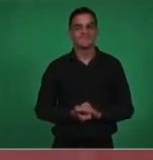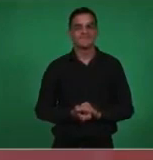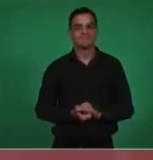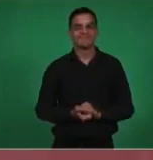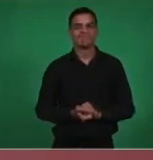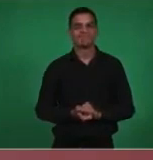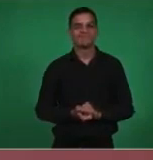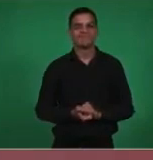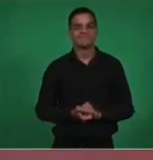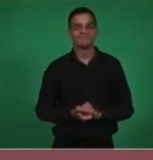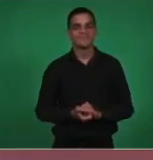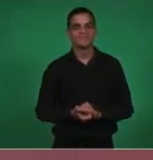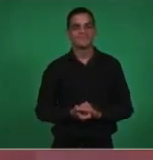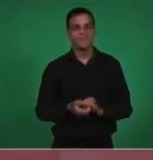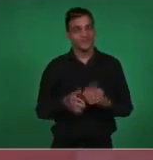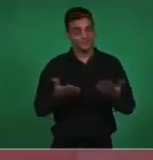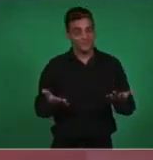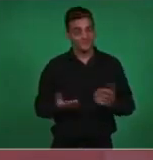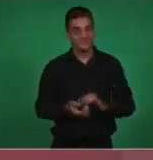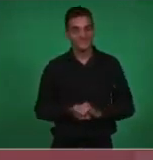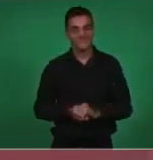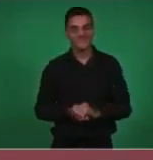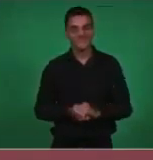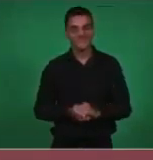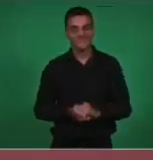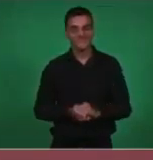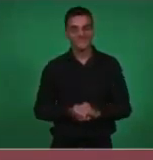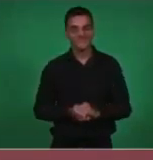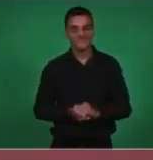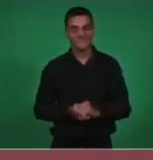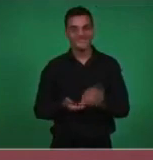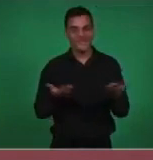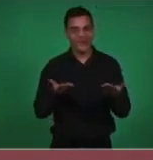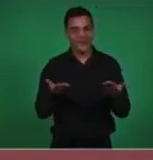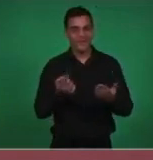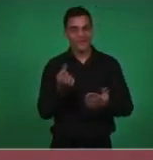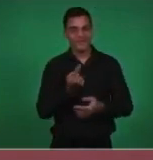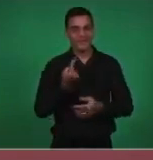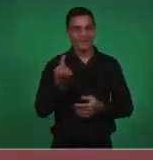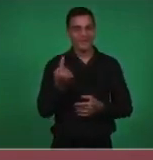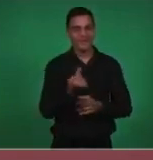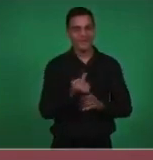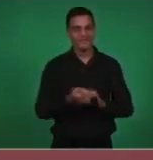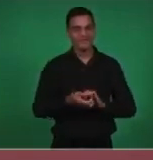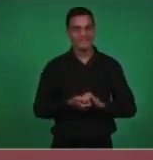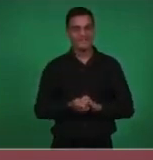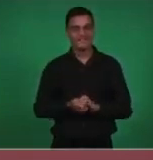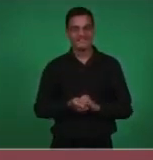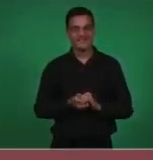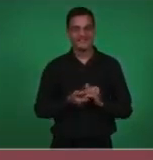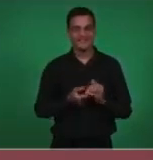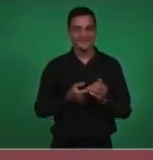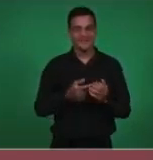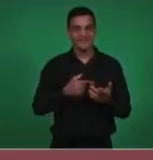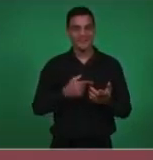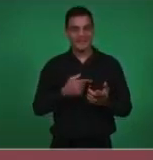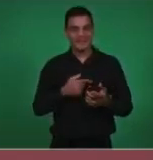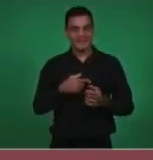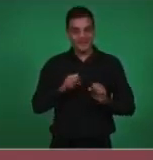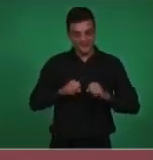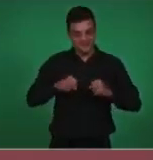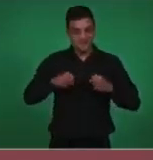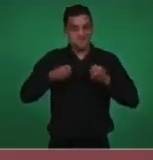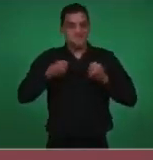Bom, bem, irmãos, nós estamos agora numa maratona, né? Porque as irmãs estão